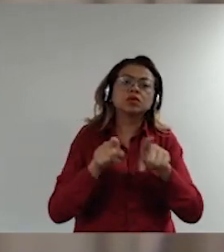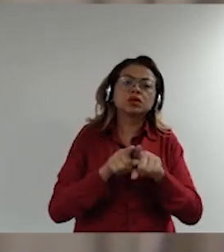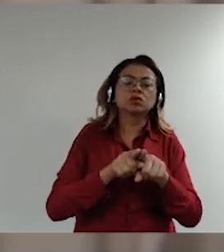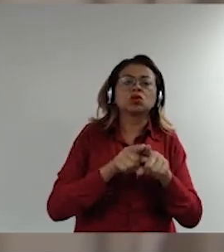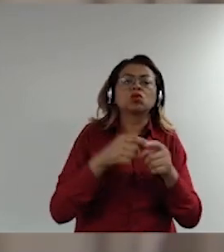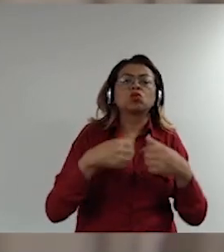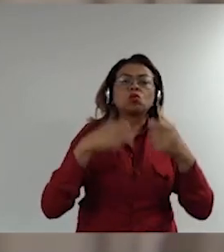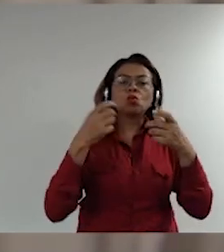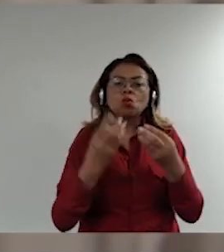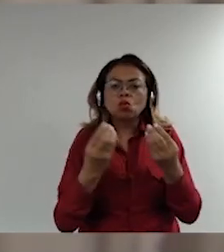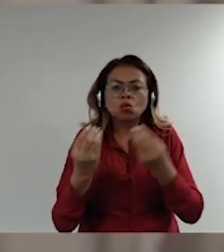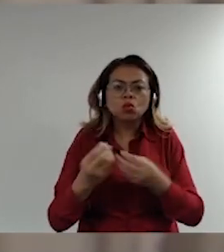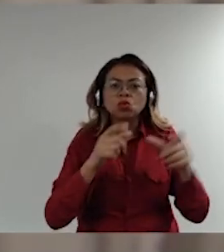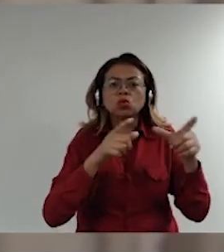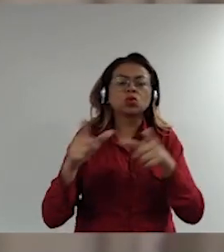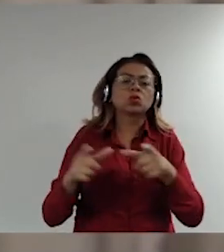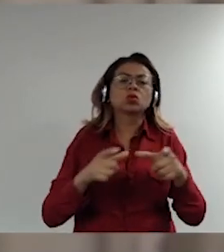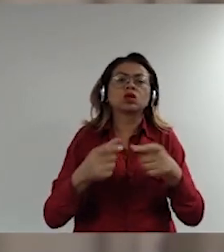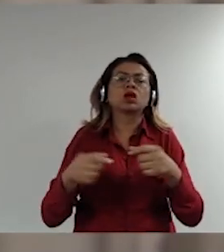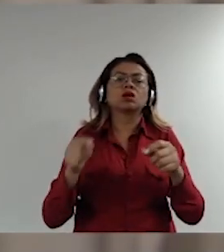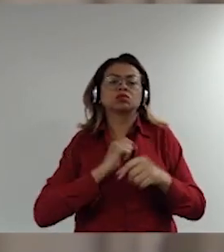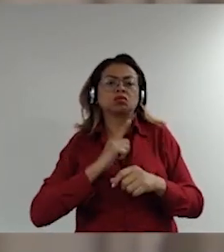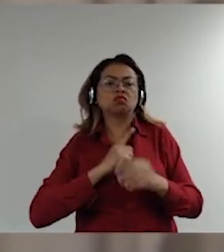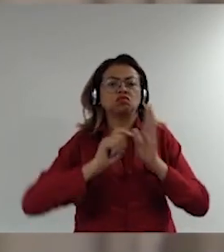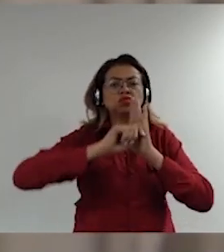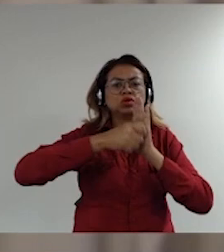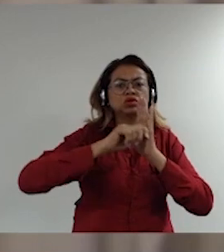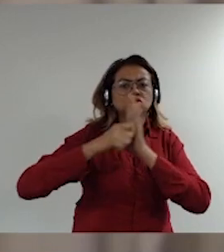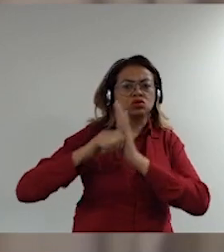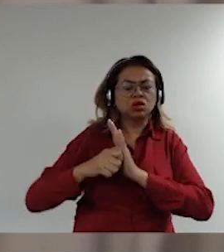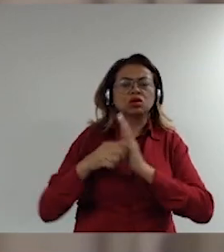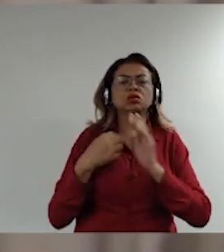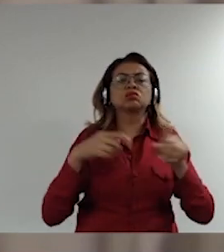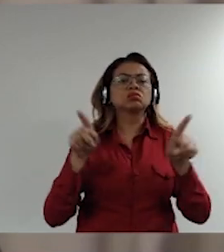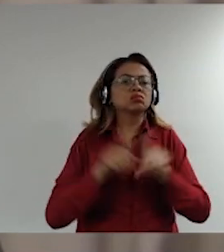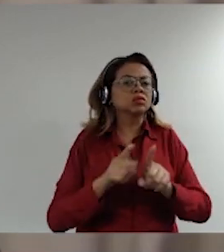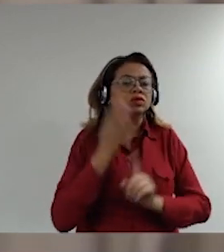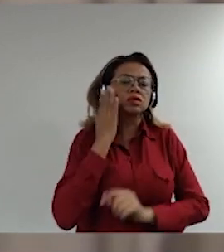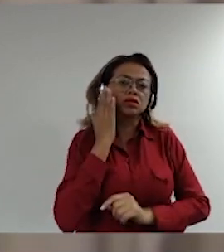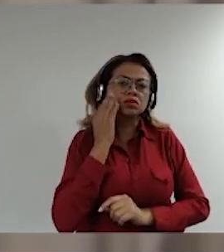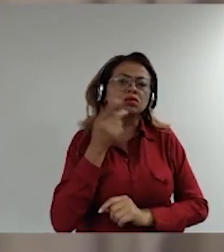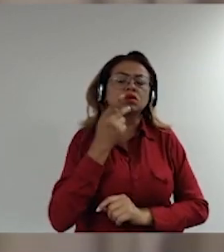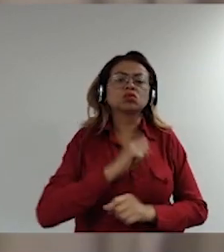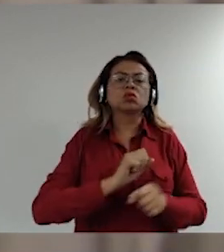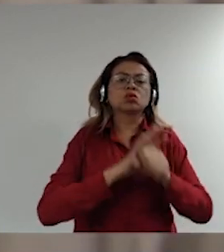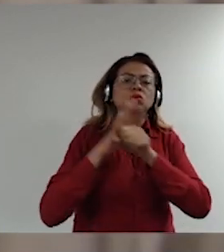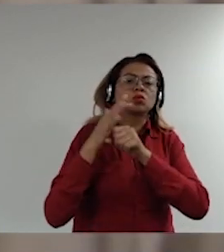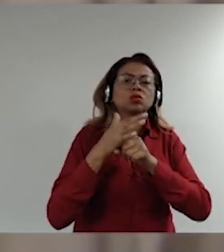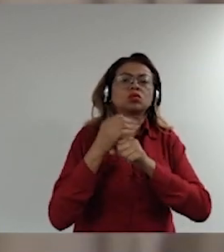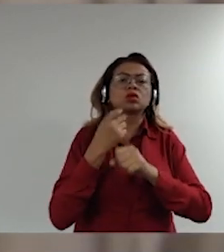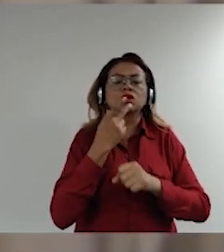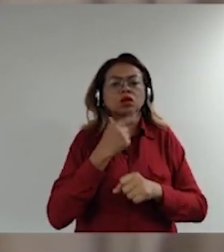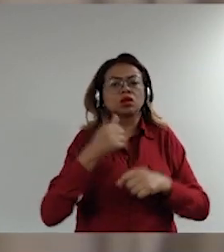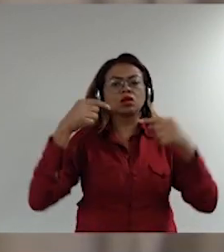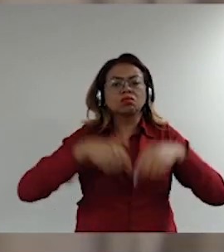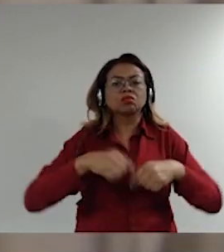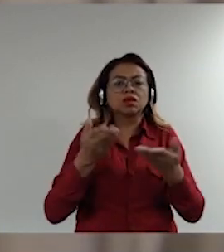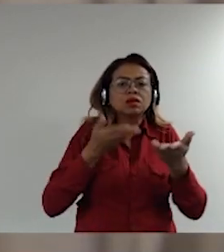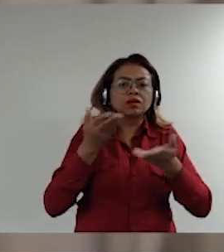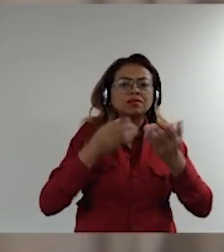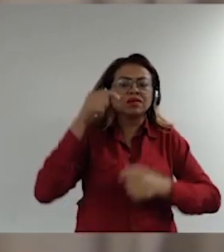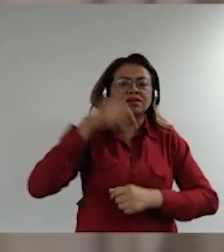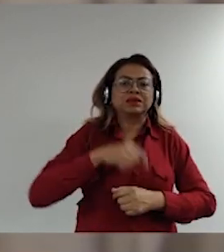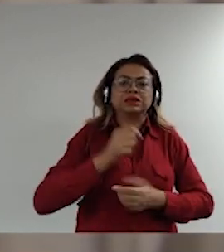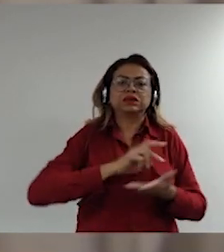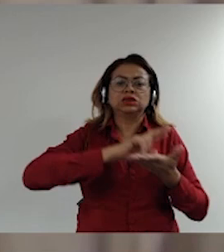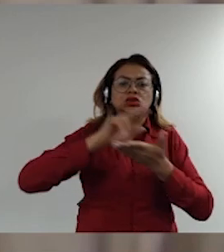fechadas, muitas ainda estão fechadas. Nós sabemos que o coronavírus no Brasil ele é tratado de forma